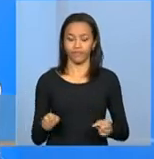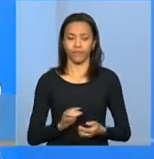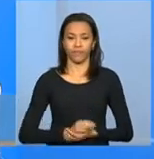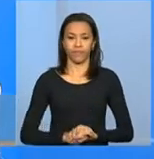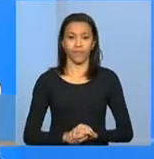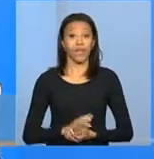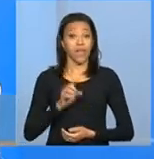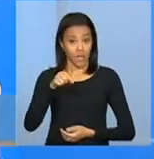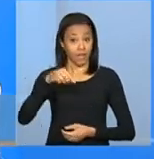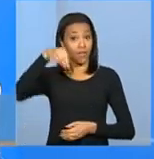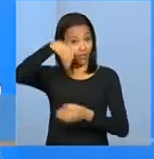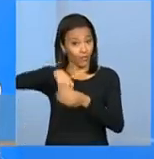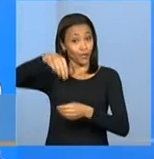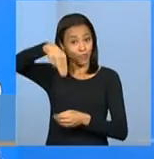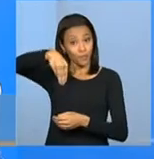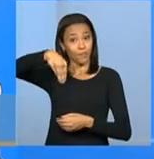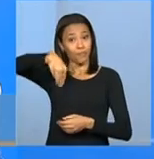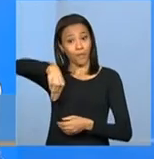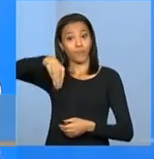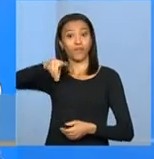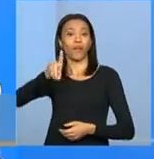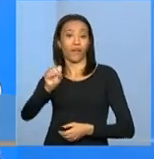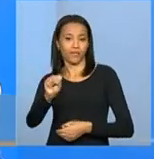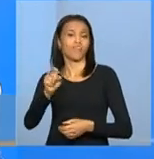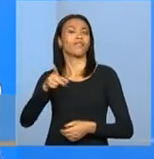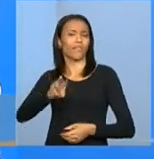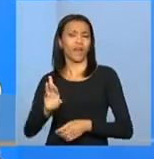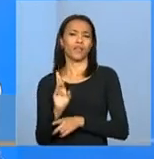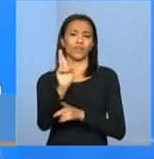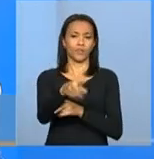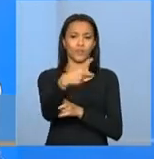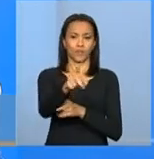0800-707-2003, no Ministério, e eles vão responder as suas perguntas, tá?